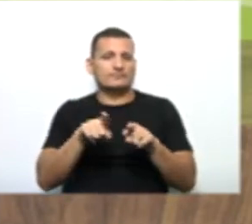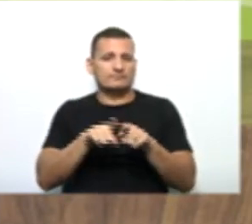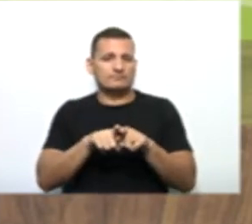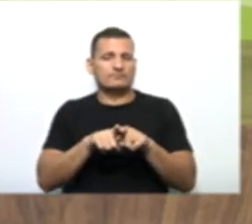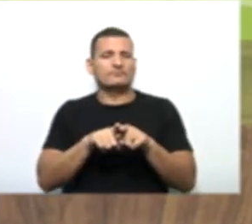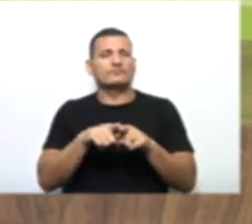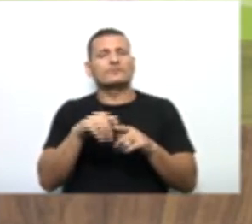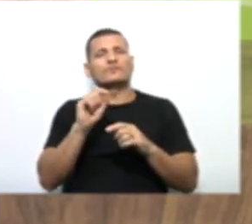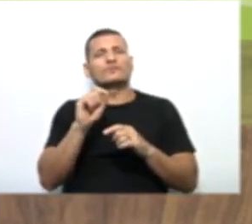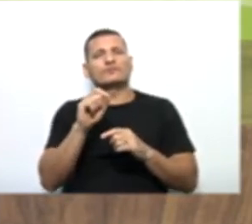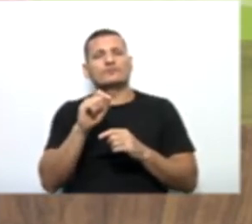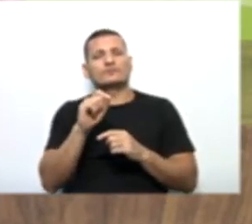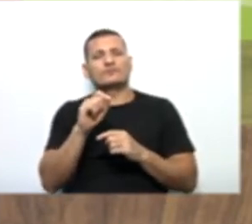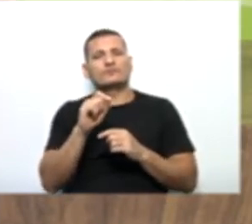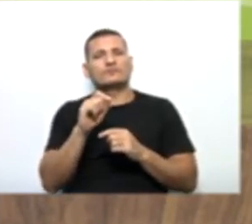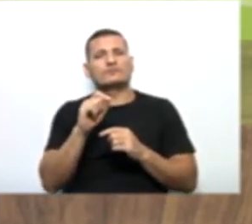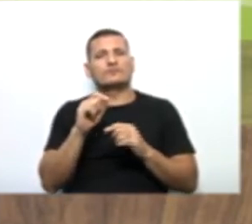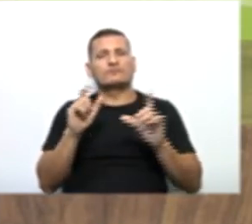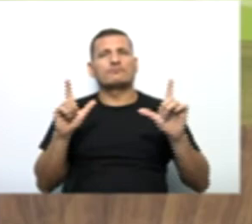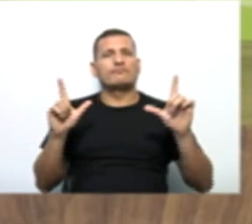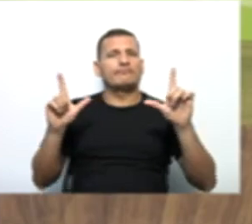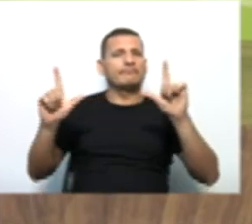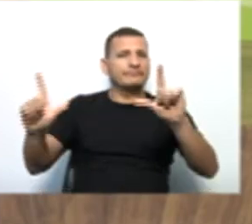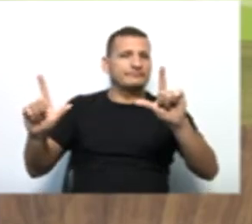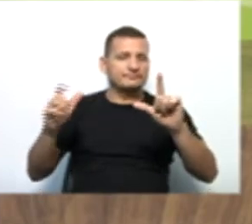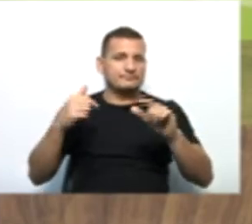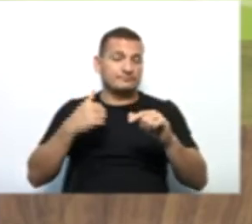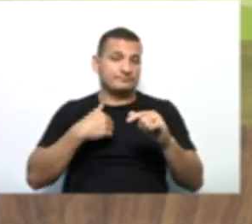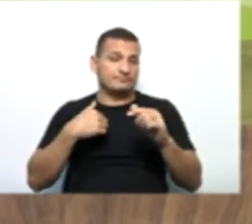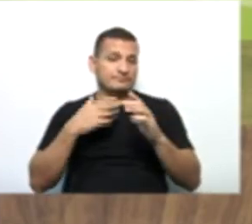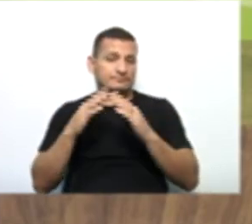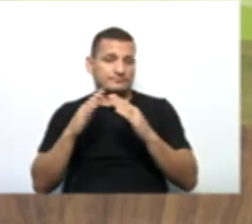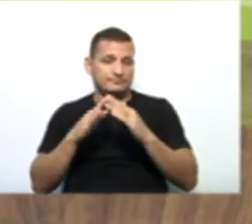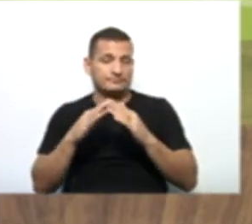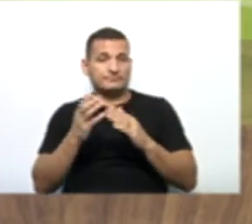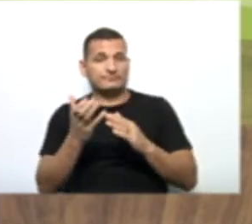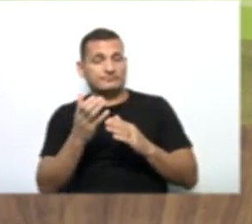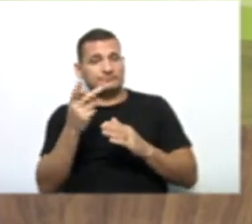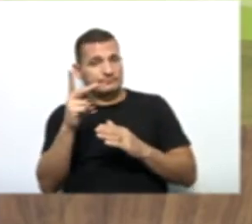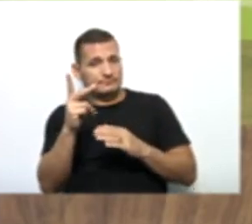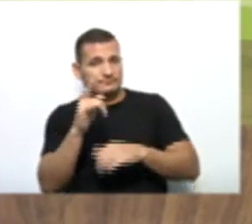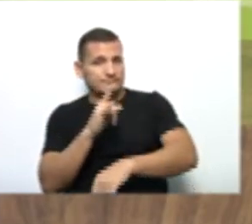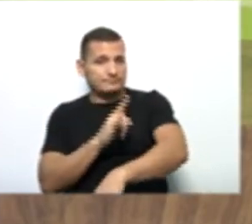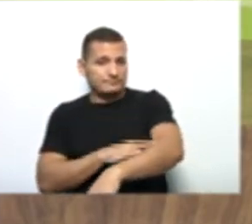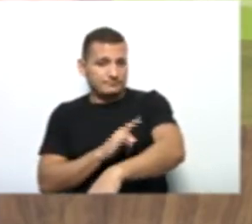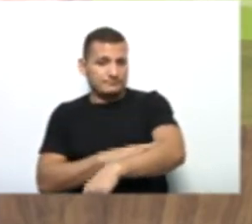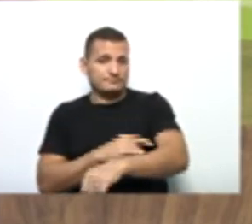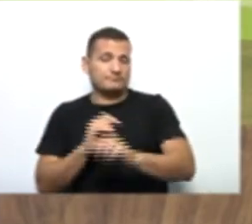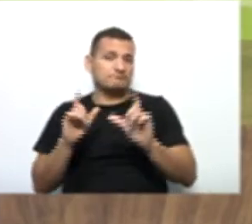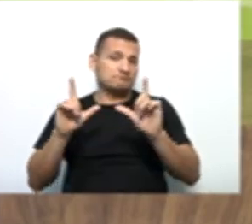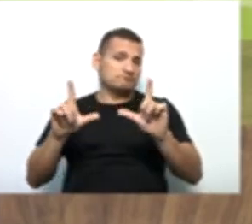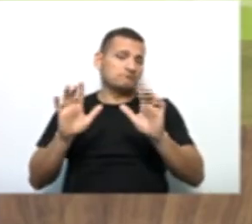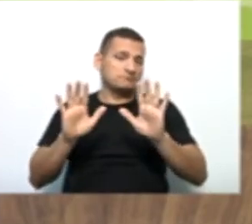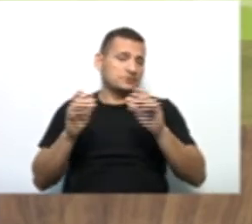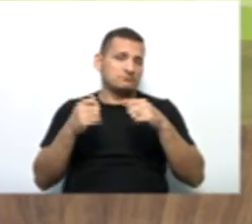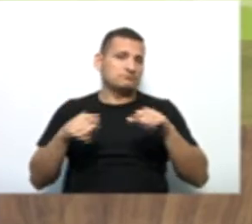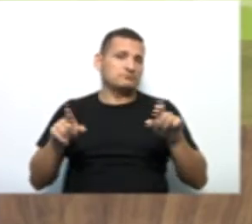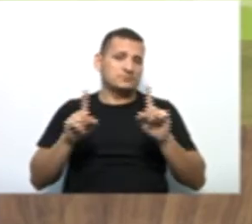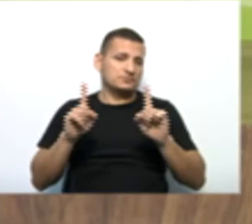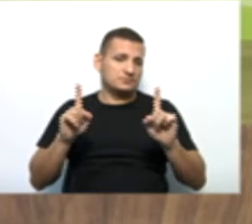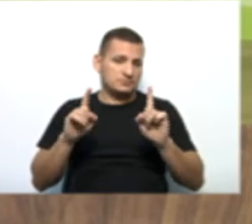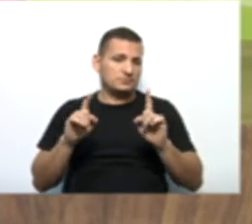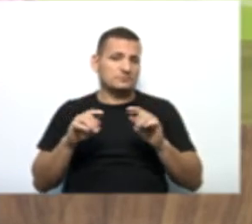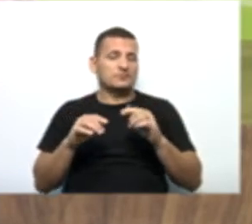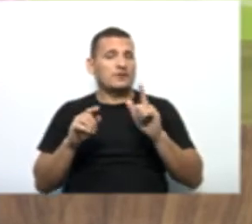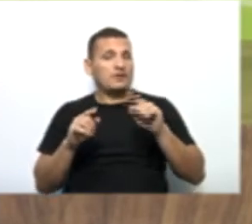croquis. Eu quero colocar na planta baixa lá da minha casa. Quer colocar o marrom lá no seu banheiro? Coloca, meu filho, mas não tem necessidade, tá? Ele é